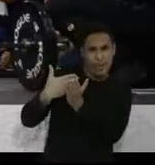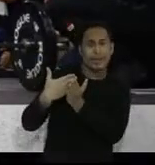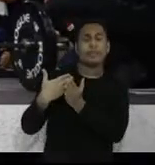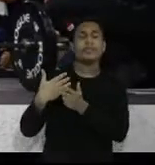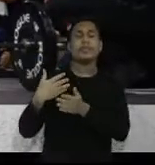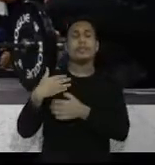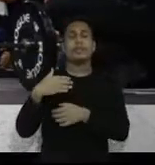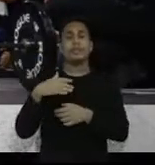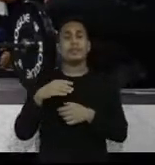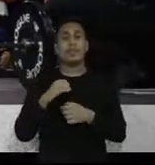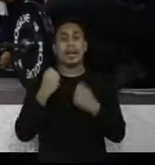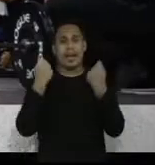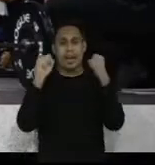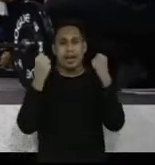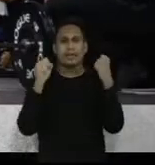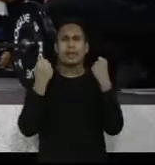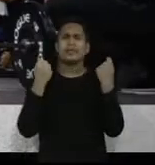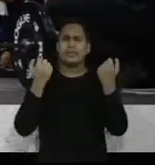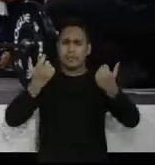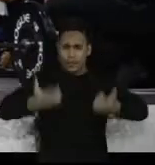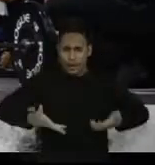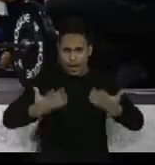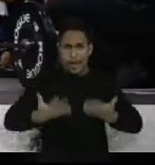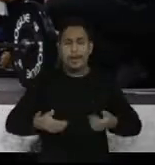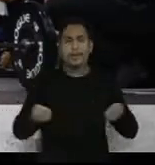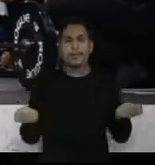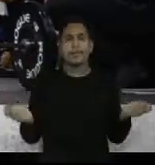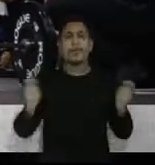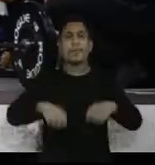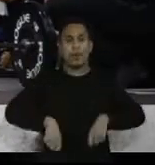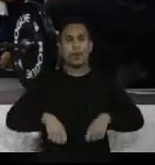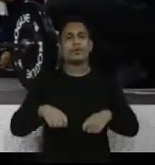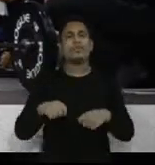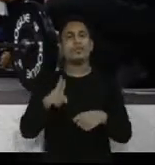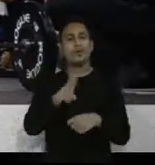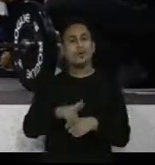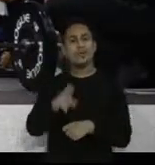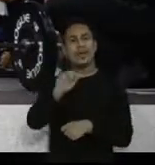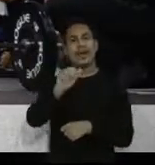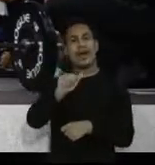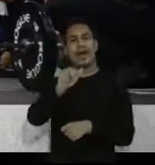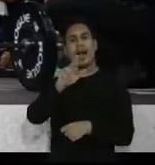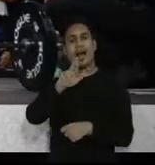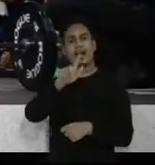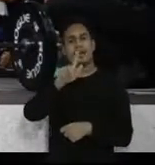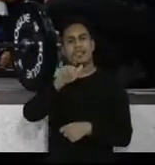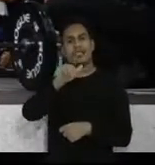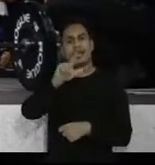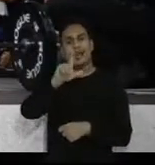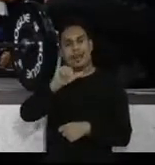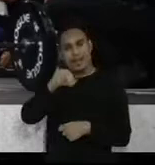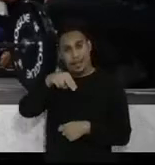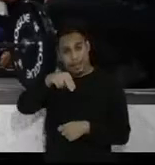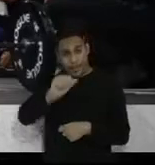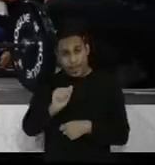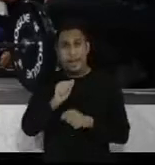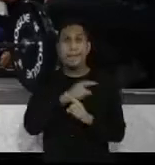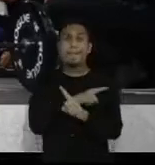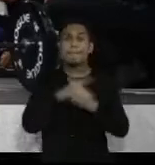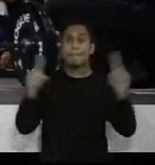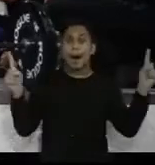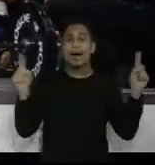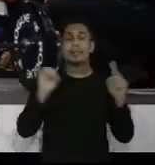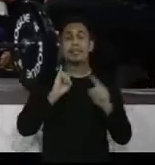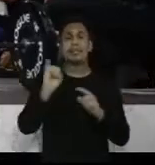até produzir por meio da arginina. Quando a gente pensa na alta intensidade, que tem uma diminuição dessa oxigenação, o nitrato também vai